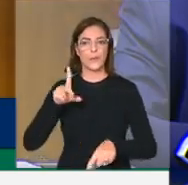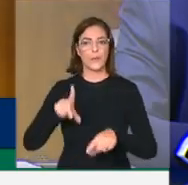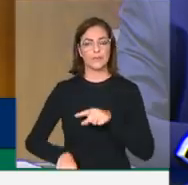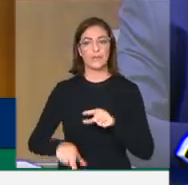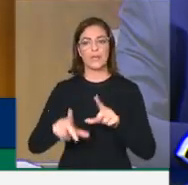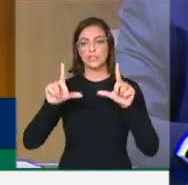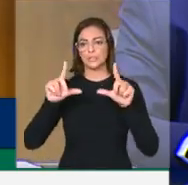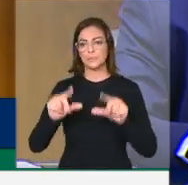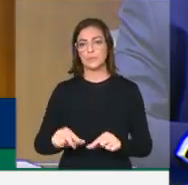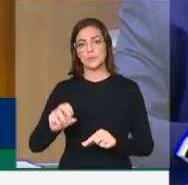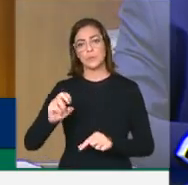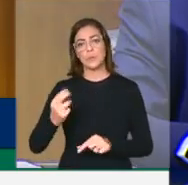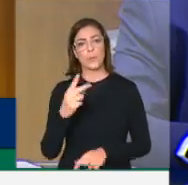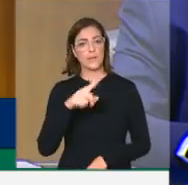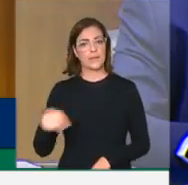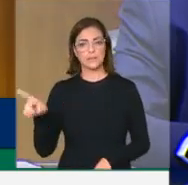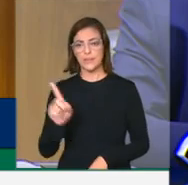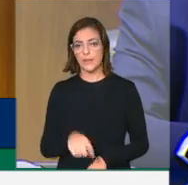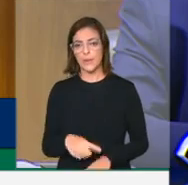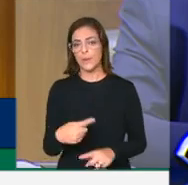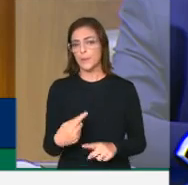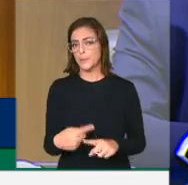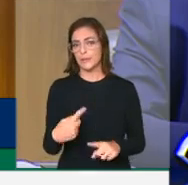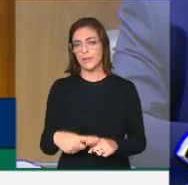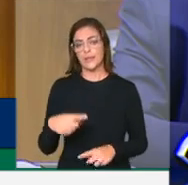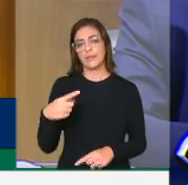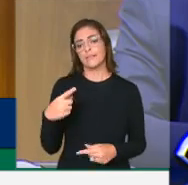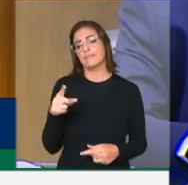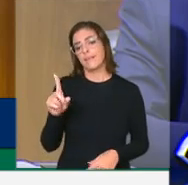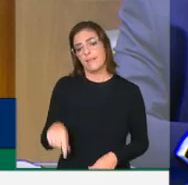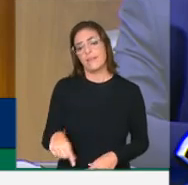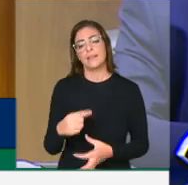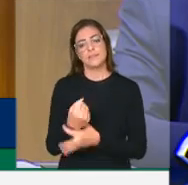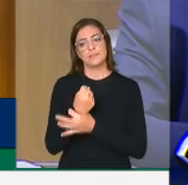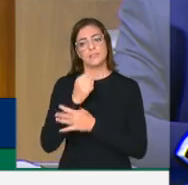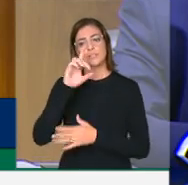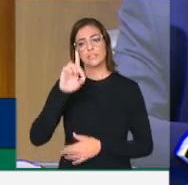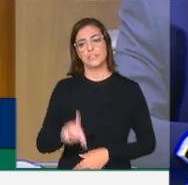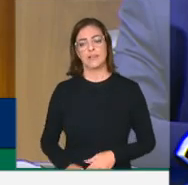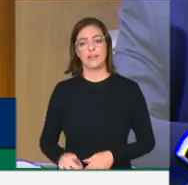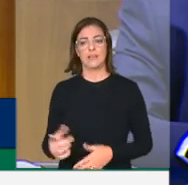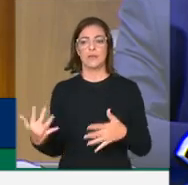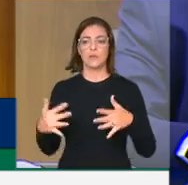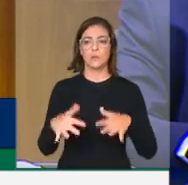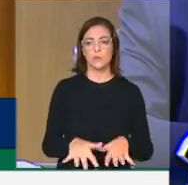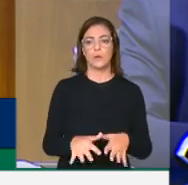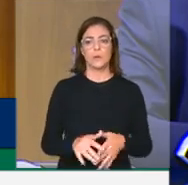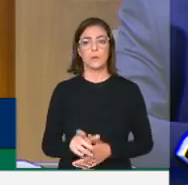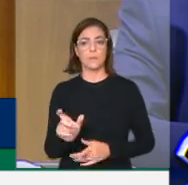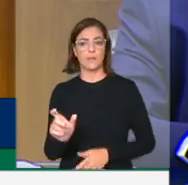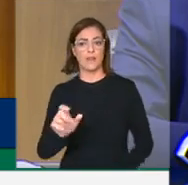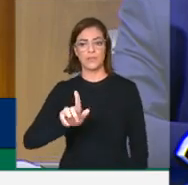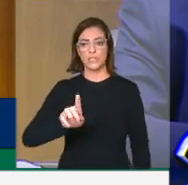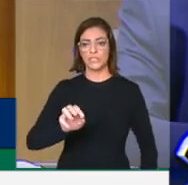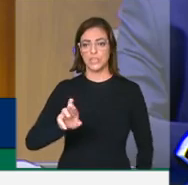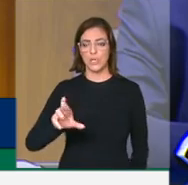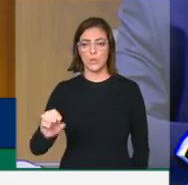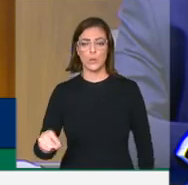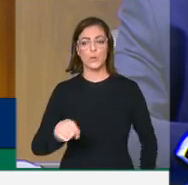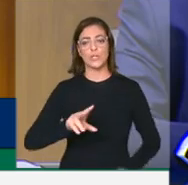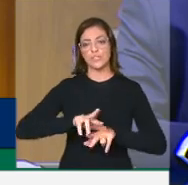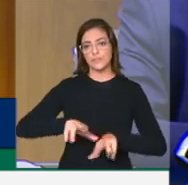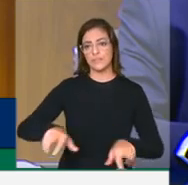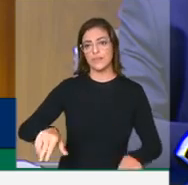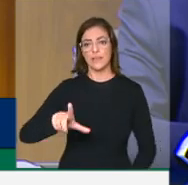mesmo extintas por constarem como garantia de direitos, ações de inclusão, palavras de gênero, diversidade,